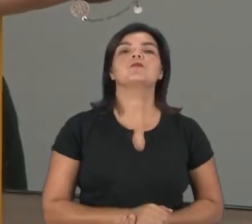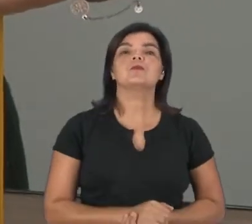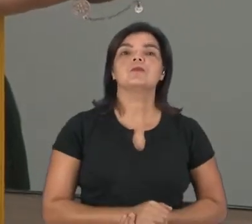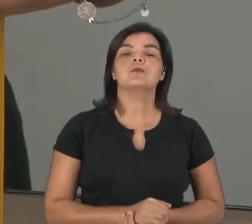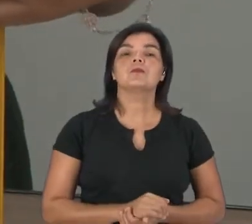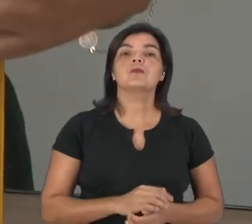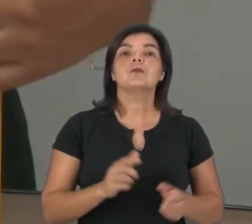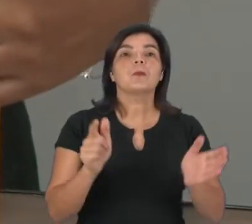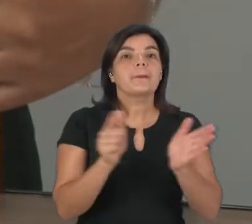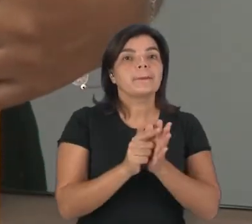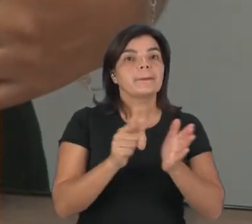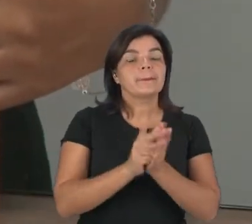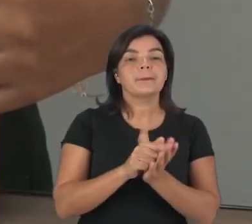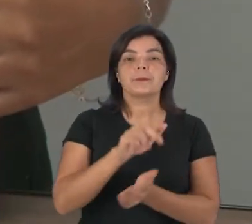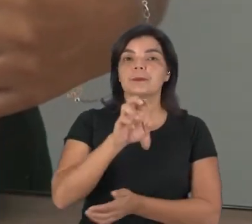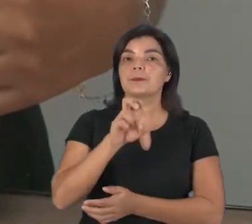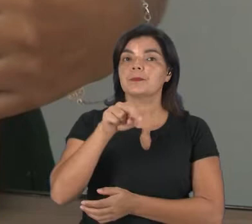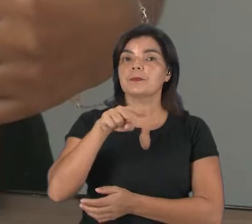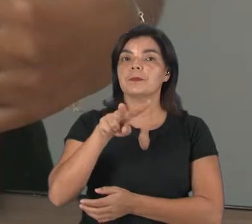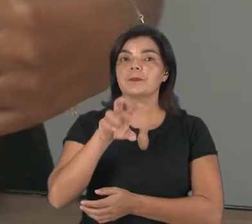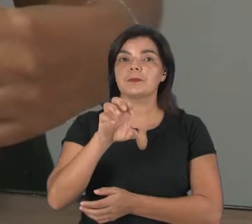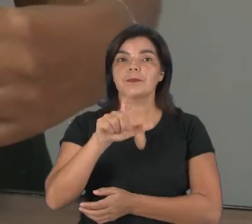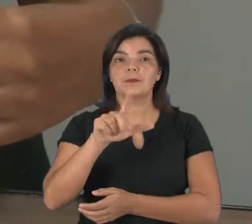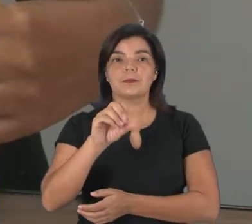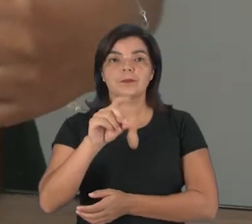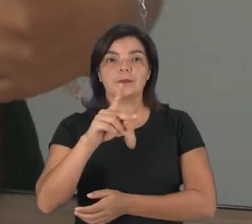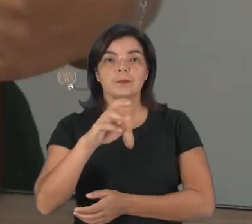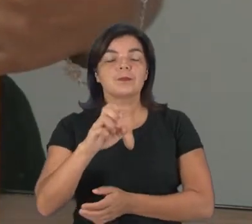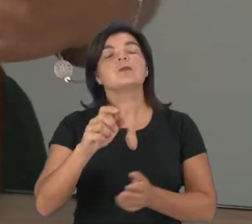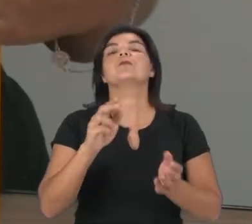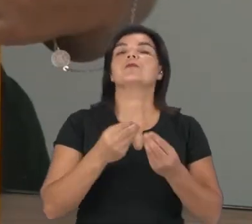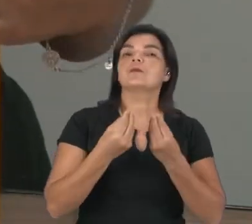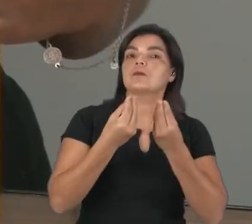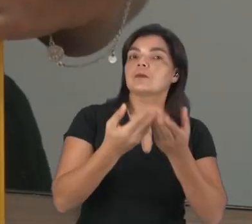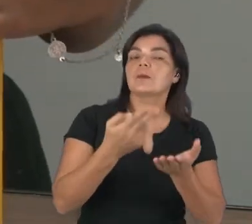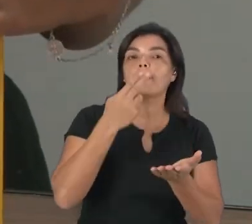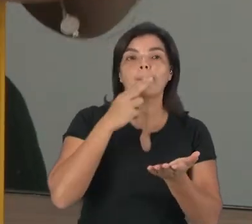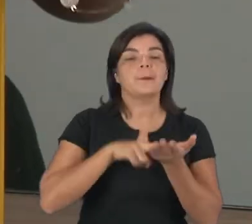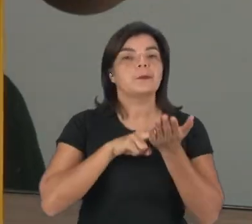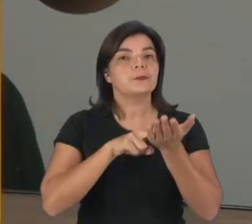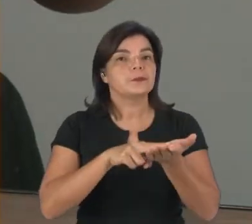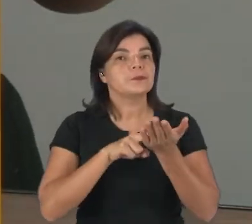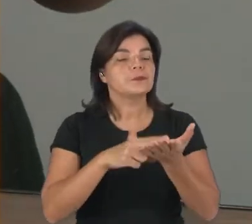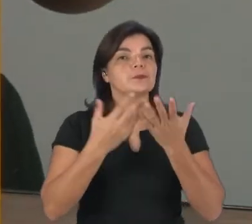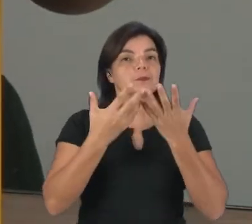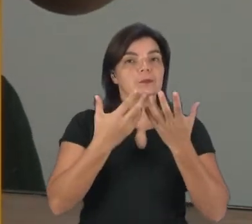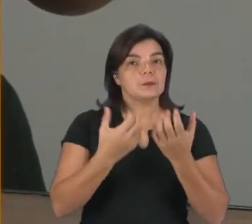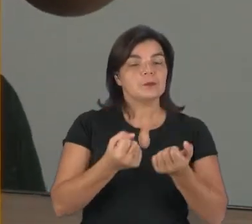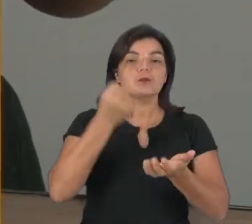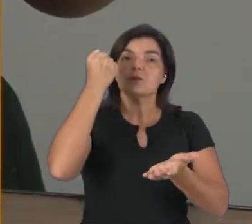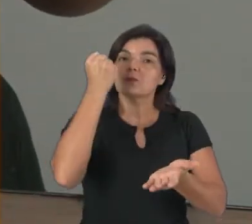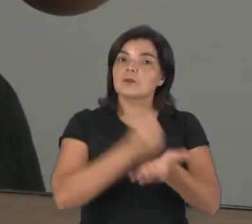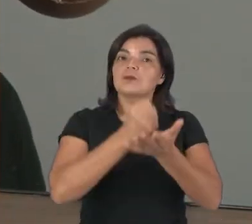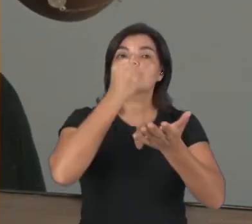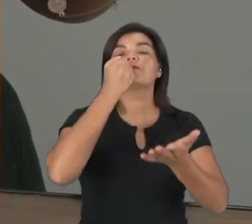este envelope. A carta precisa ser entregue no correio, onde ela vai receber um